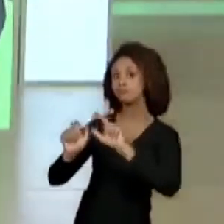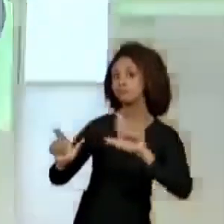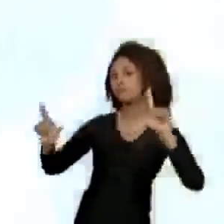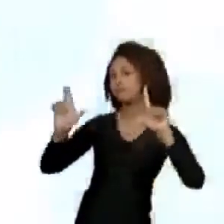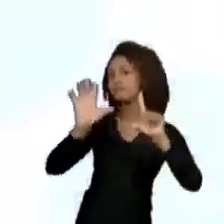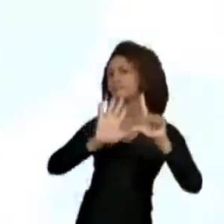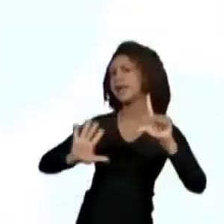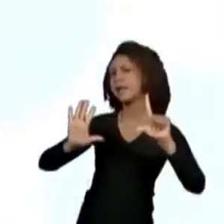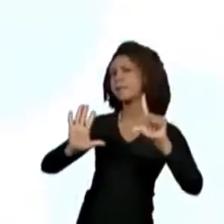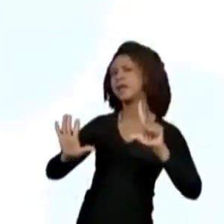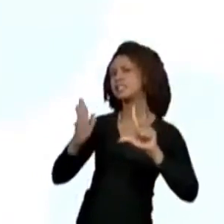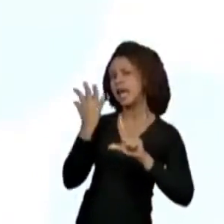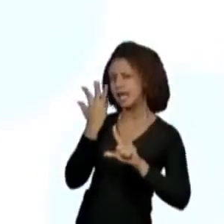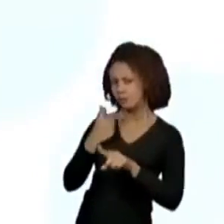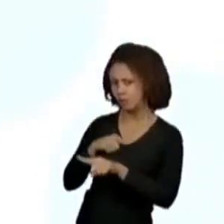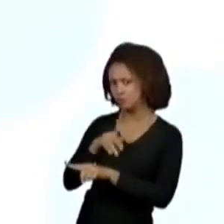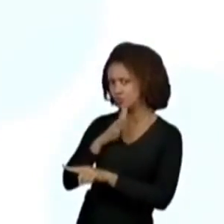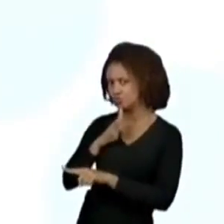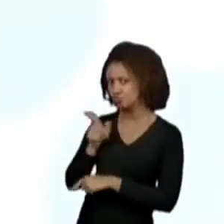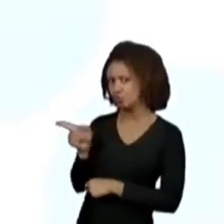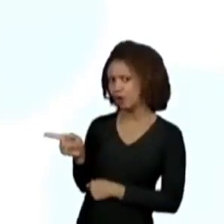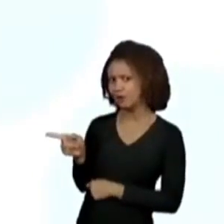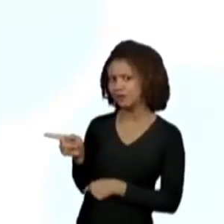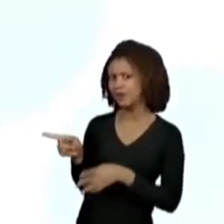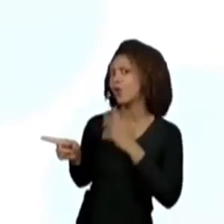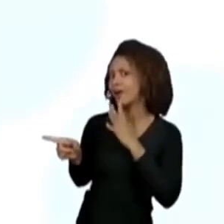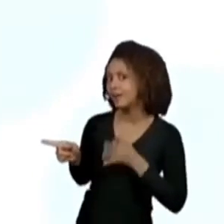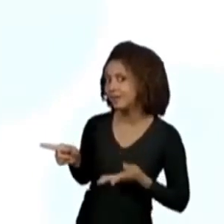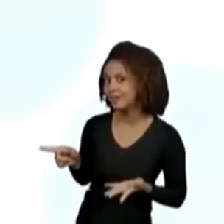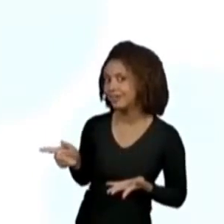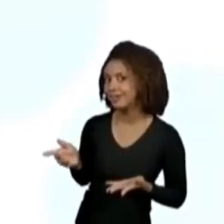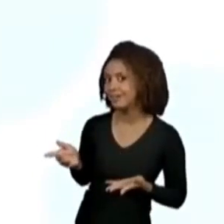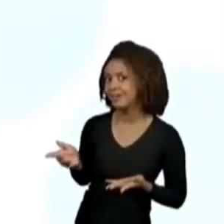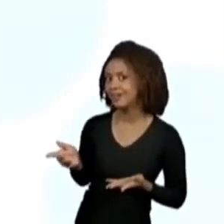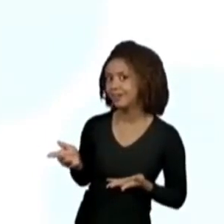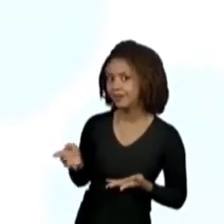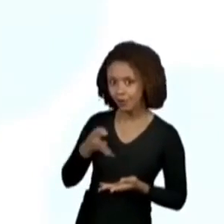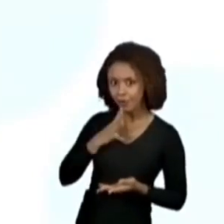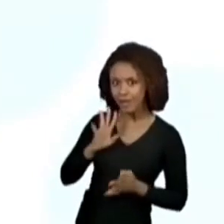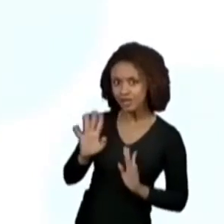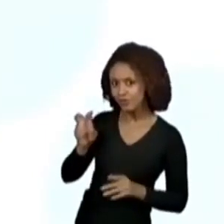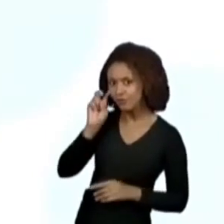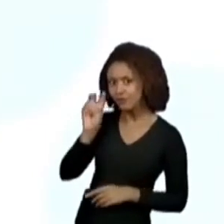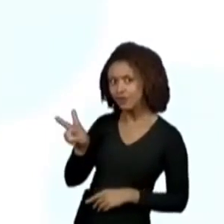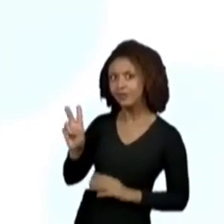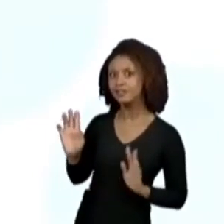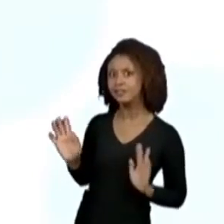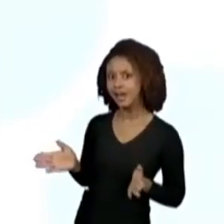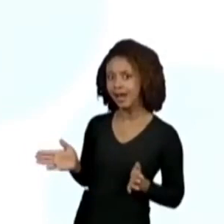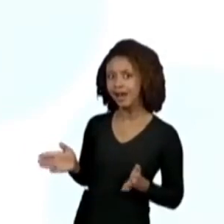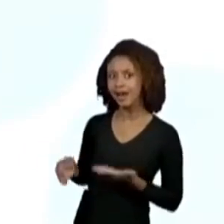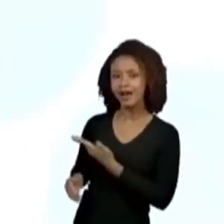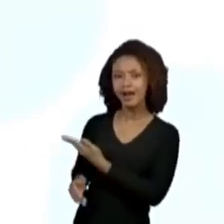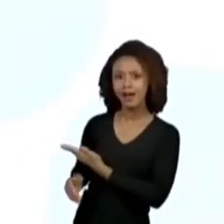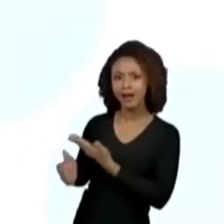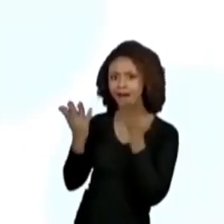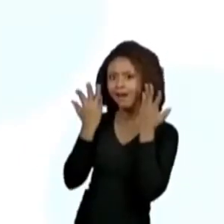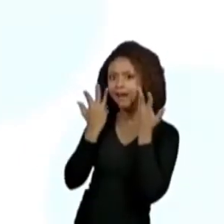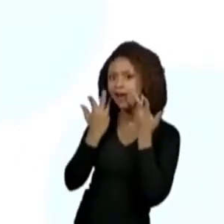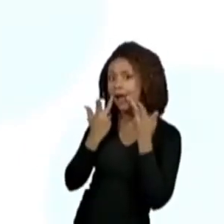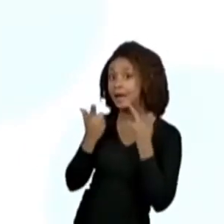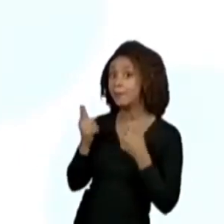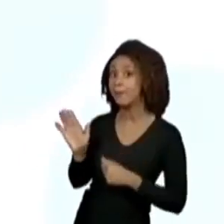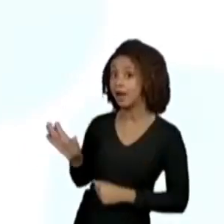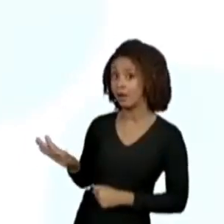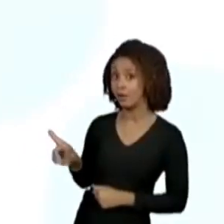quem são esses bichinhos aí? Você conhece? E aí, criançada? Vocês conhecem esses animais que